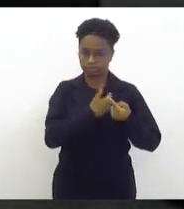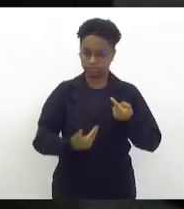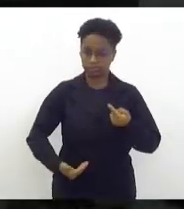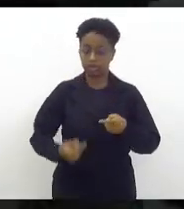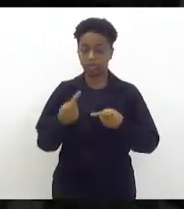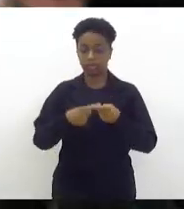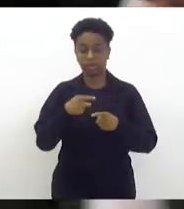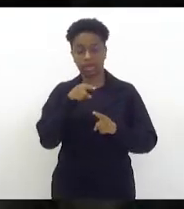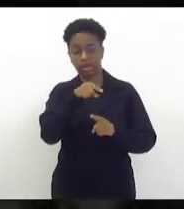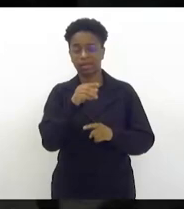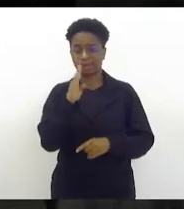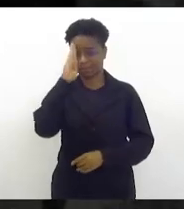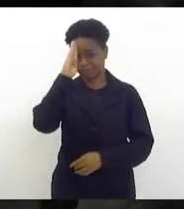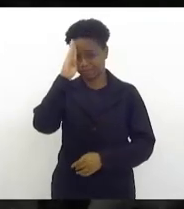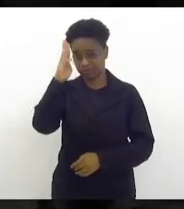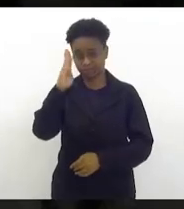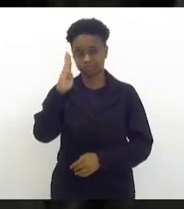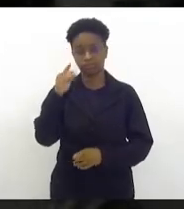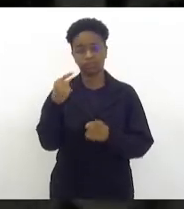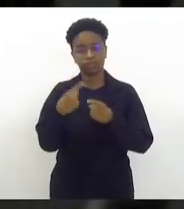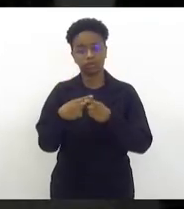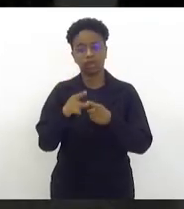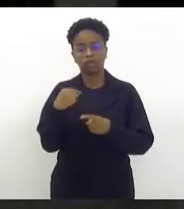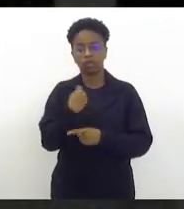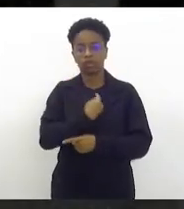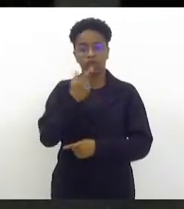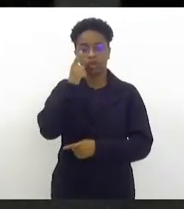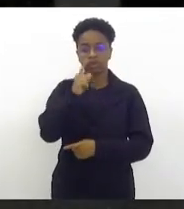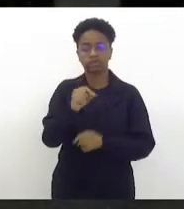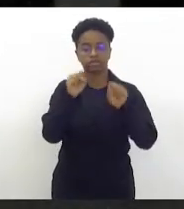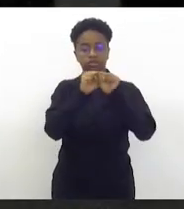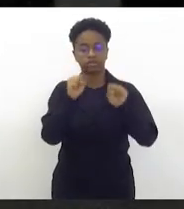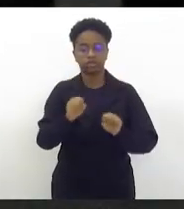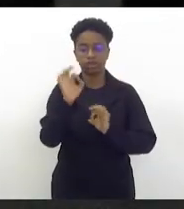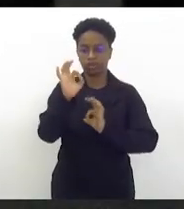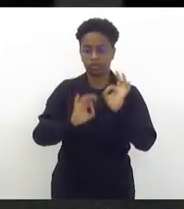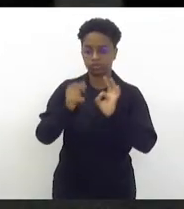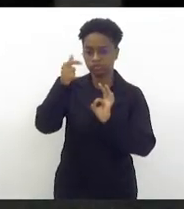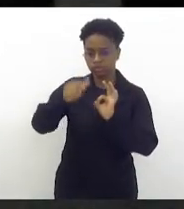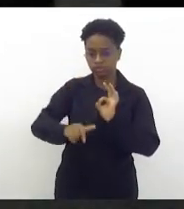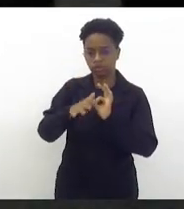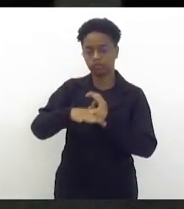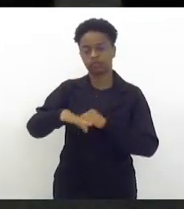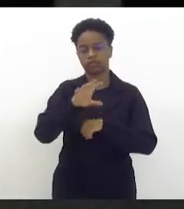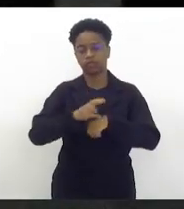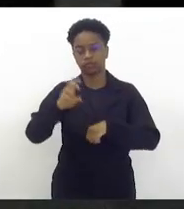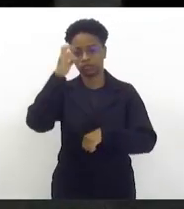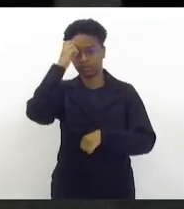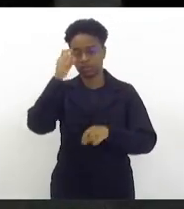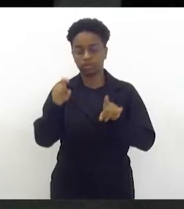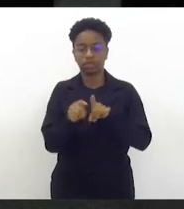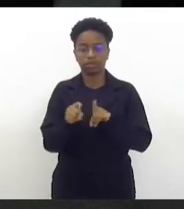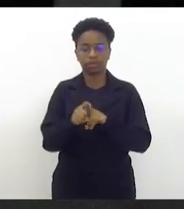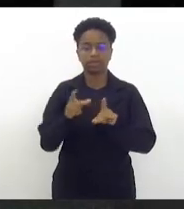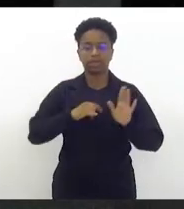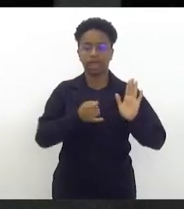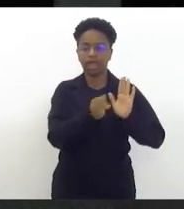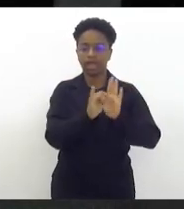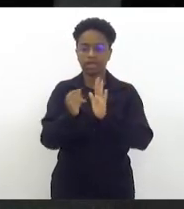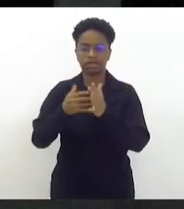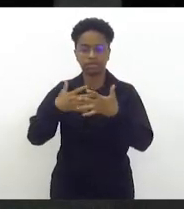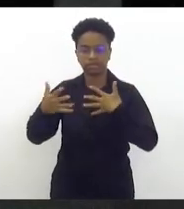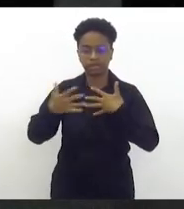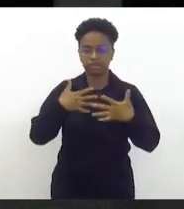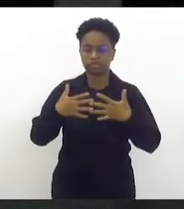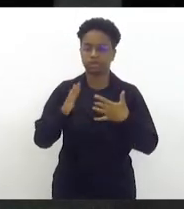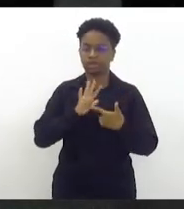sendo fundamental para que a gente recupere o Sistema Nacional de Cultura, para que a gente tenha editais